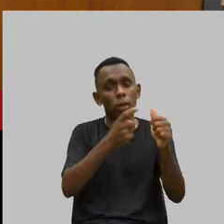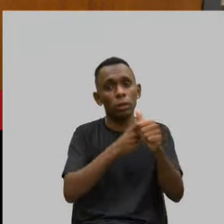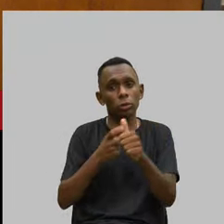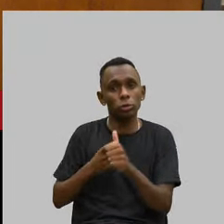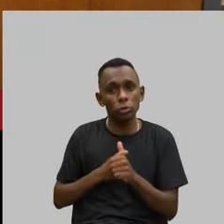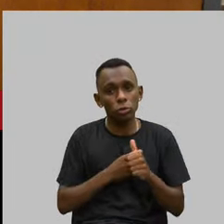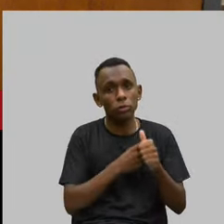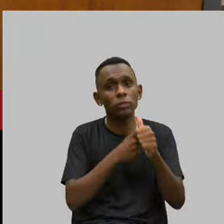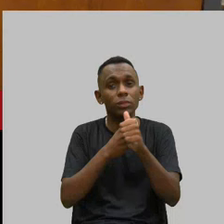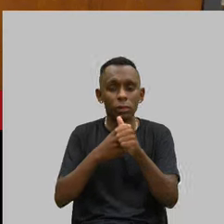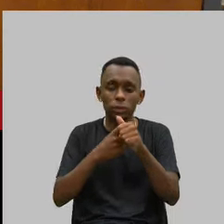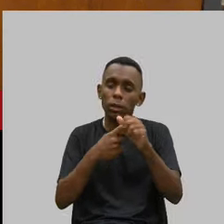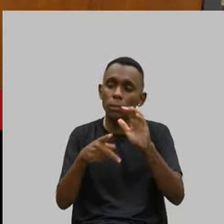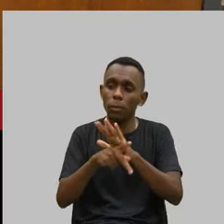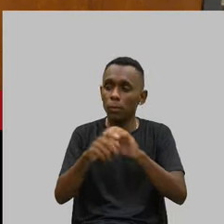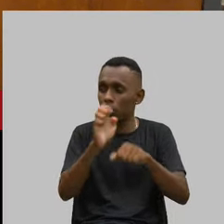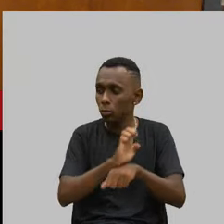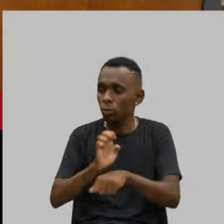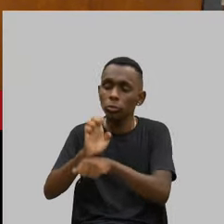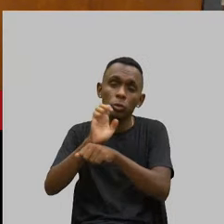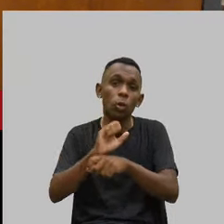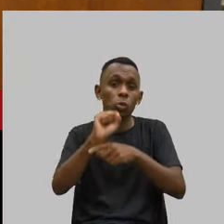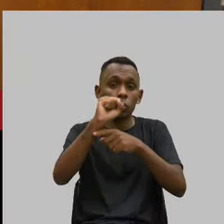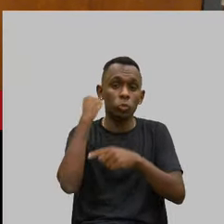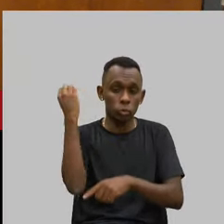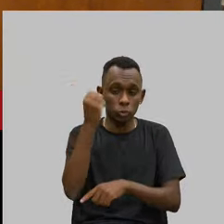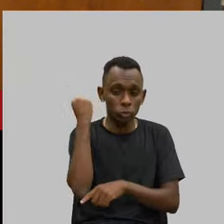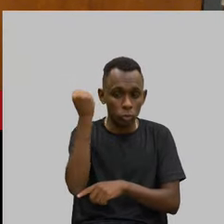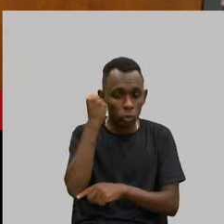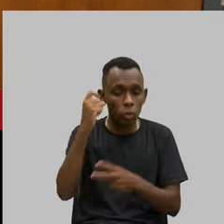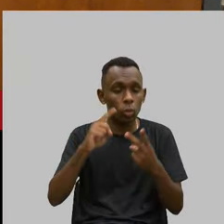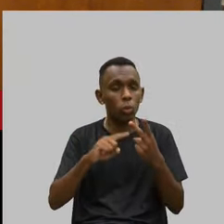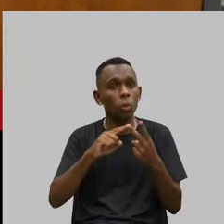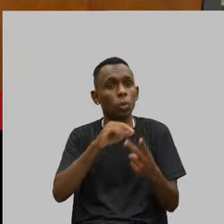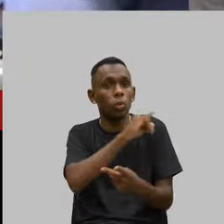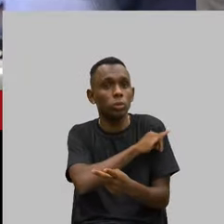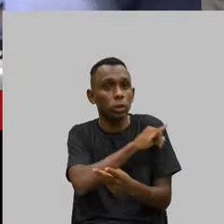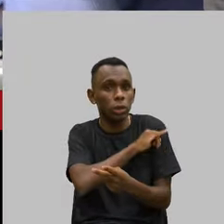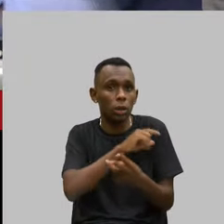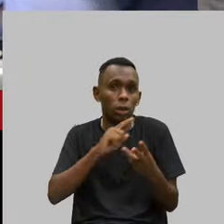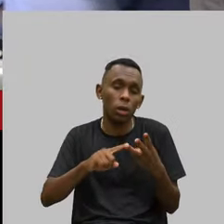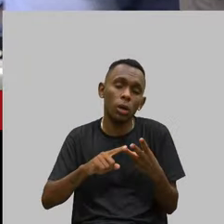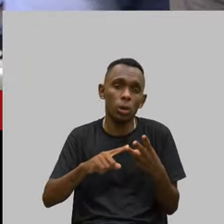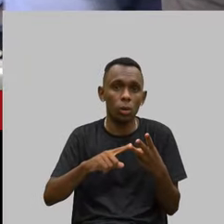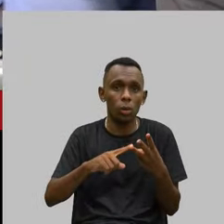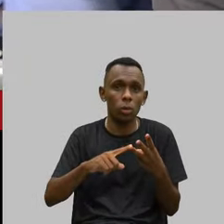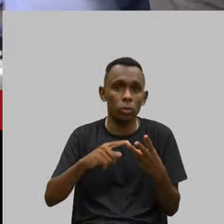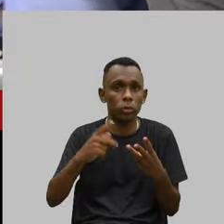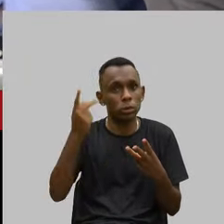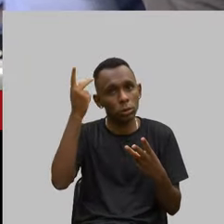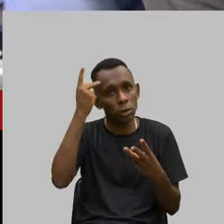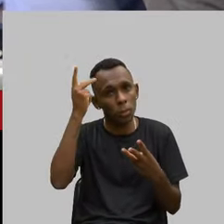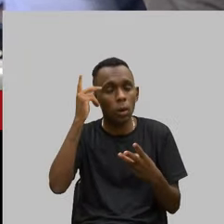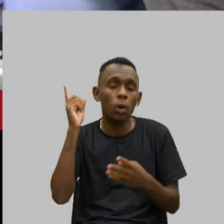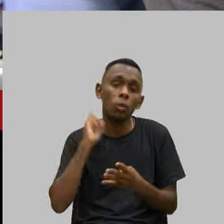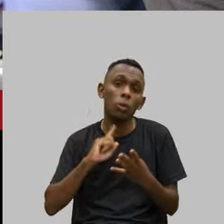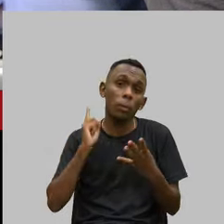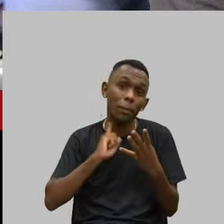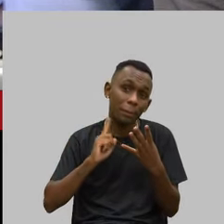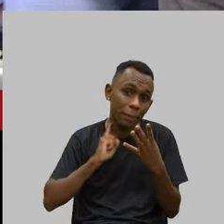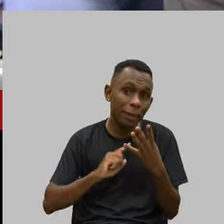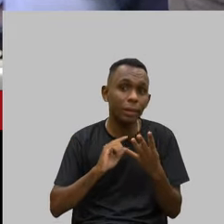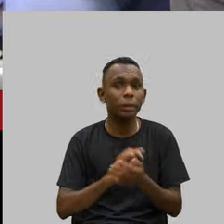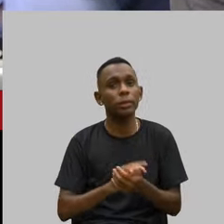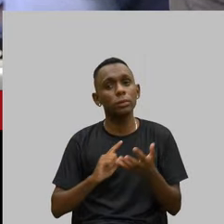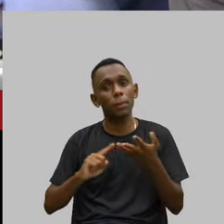de estados como Rio Grande do Sul Rio de Janeiro Minas Gerais São Paulo que eh